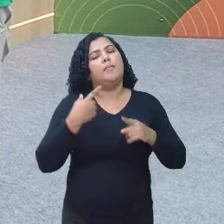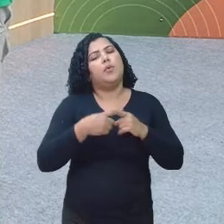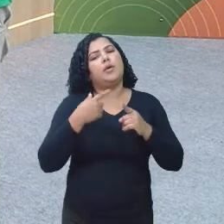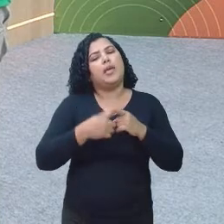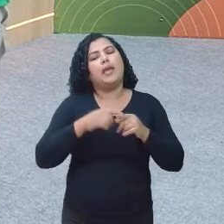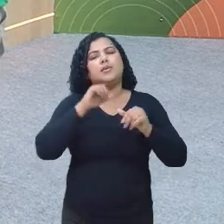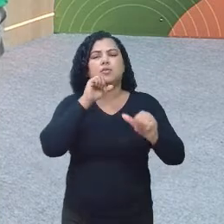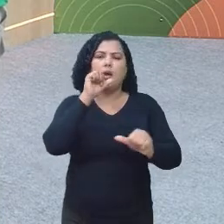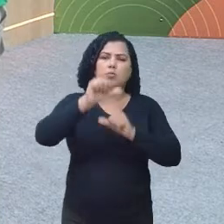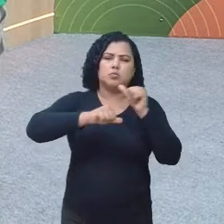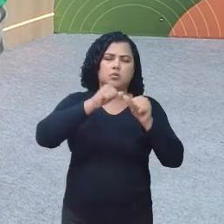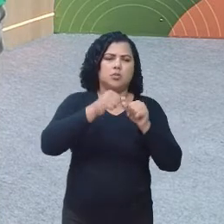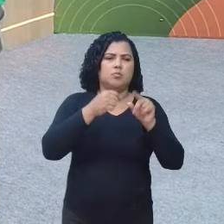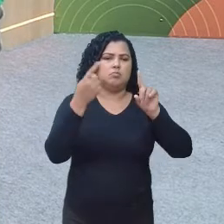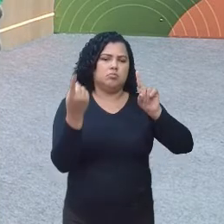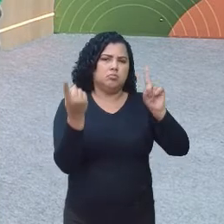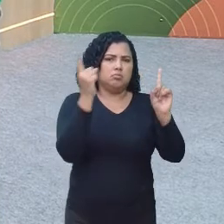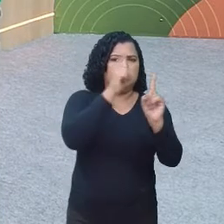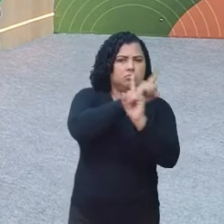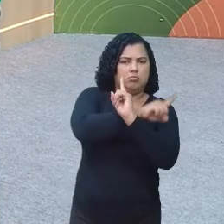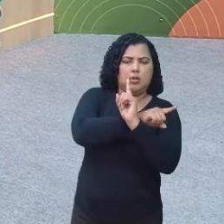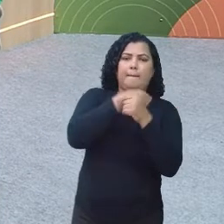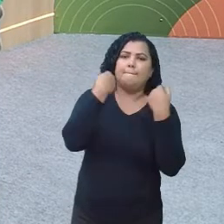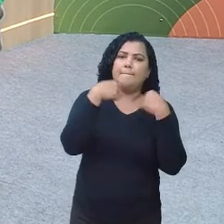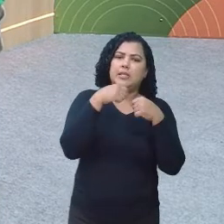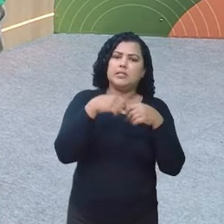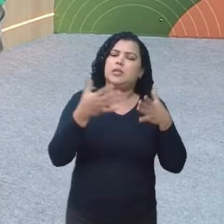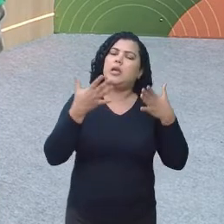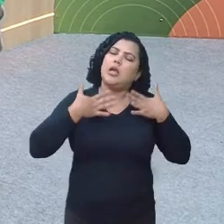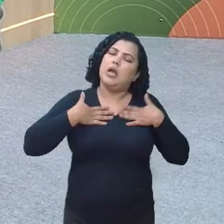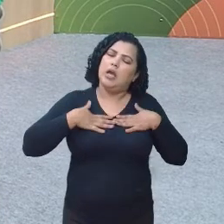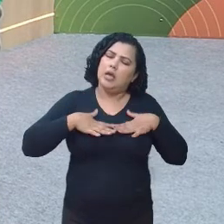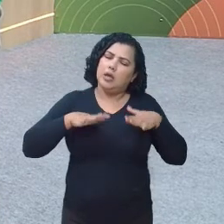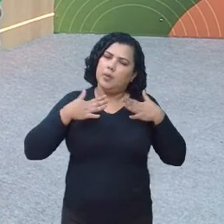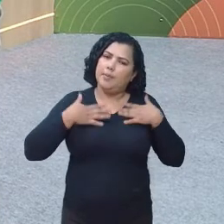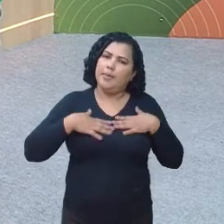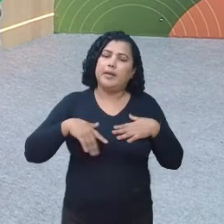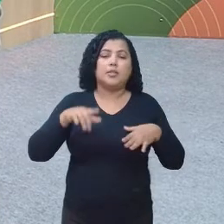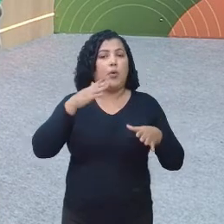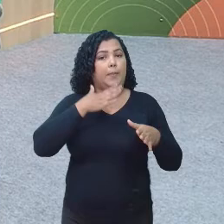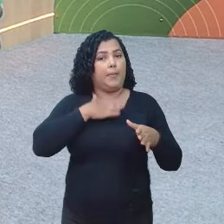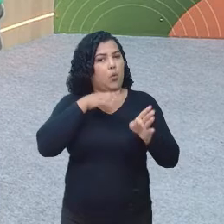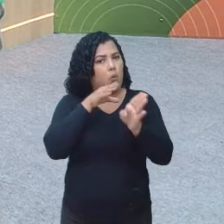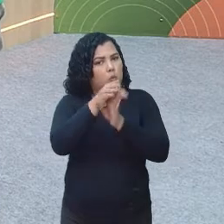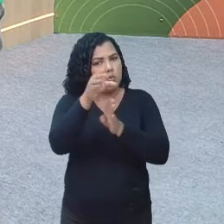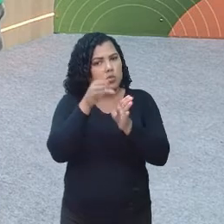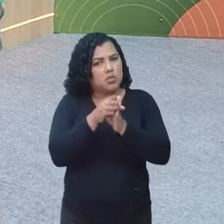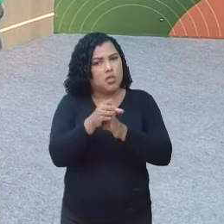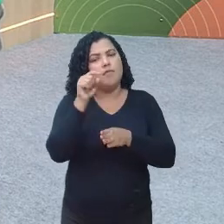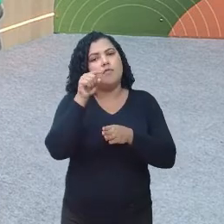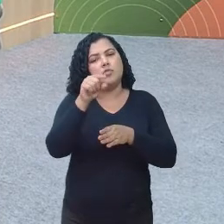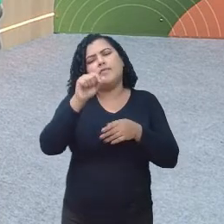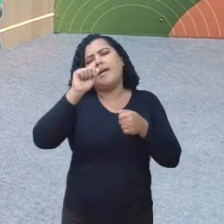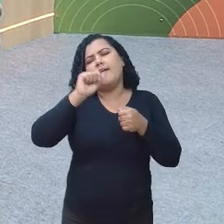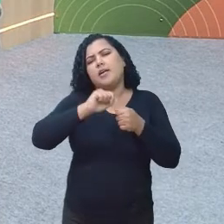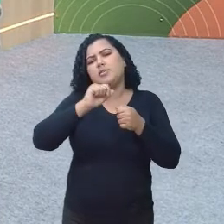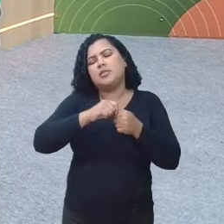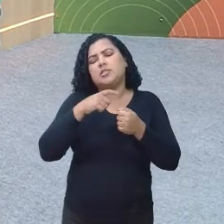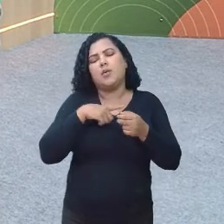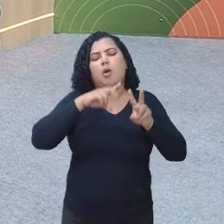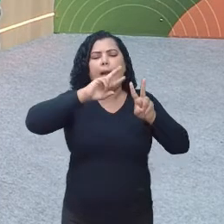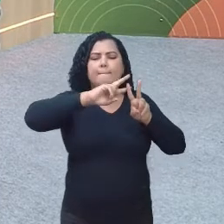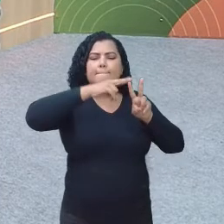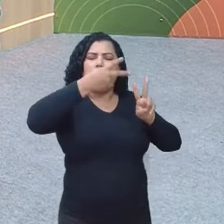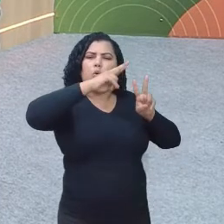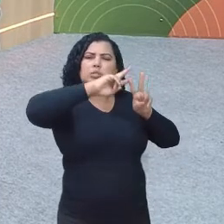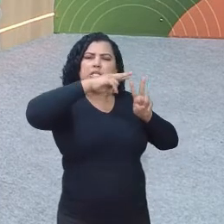passagem contrária, ela precisa ser feita com muita calma. Então eu aconselho você, quando estiver fazendo bem as